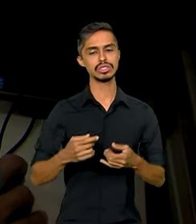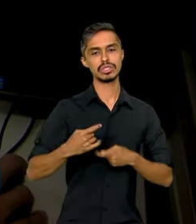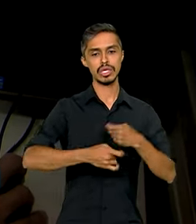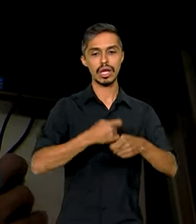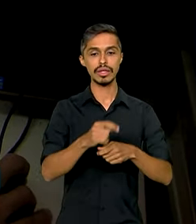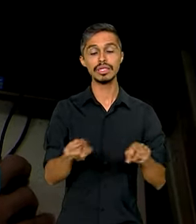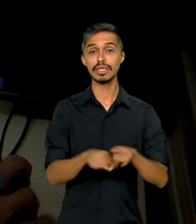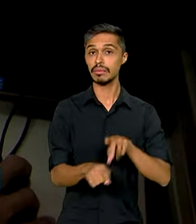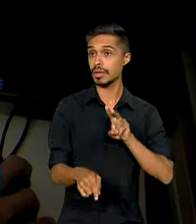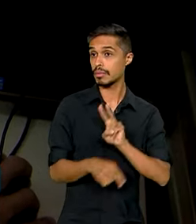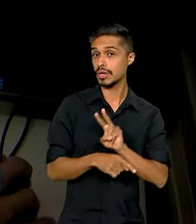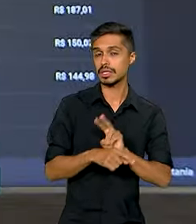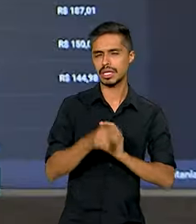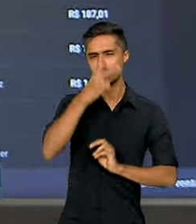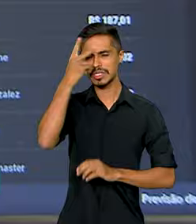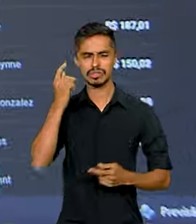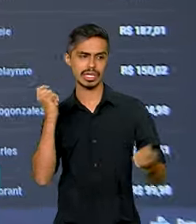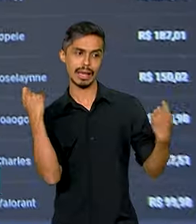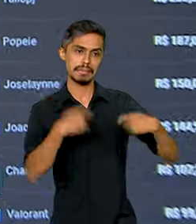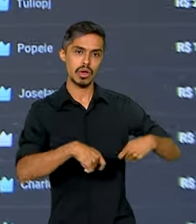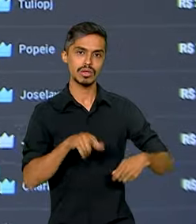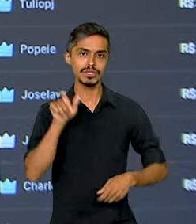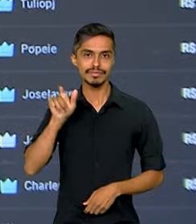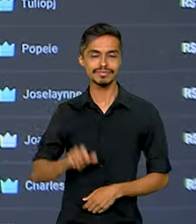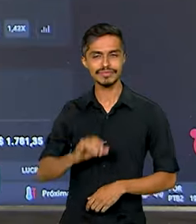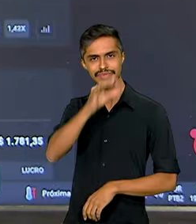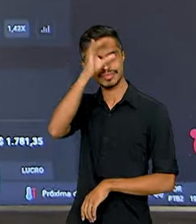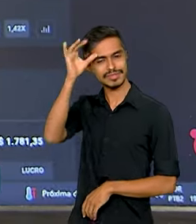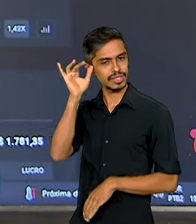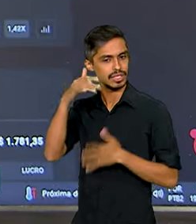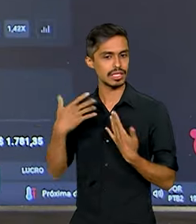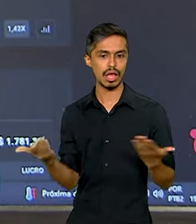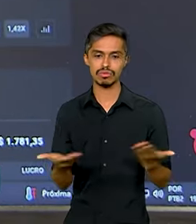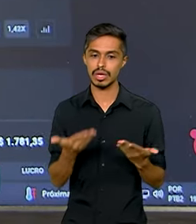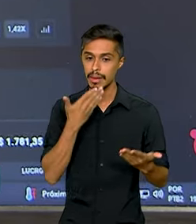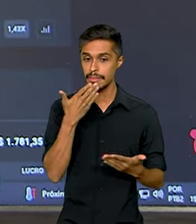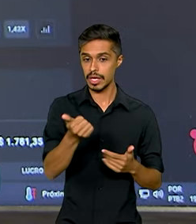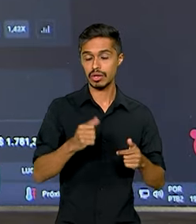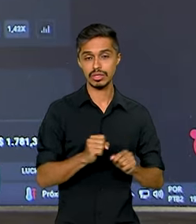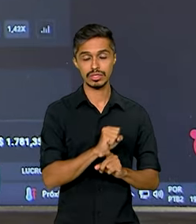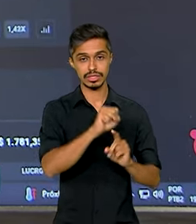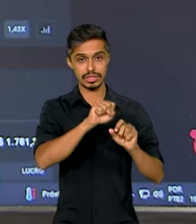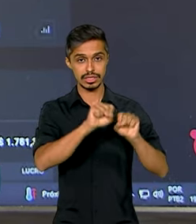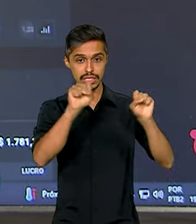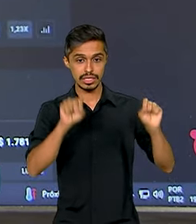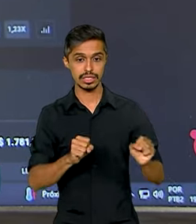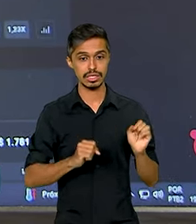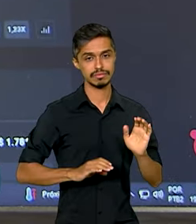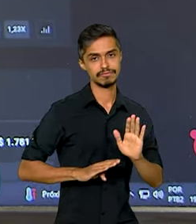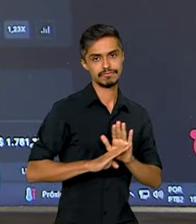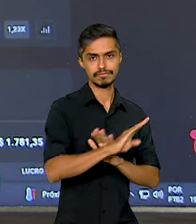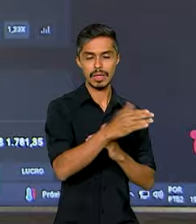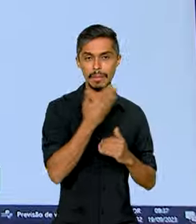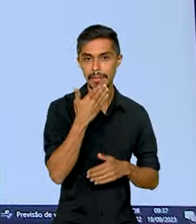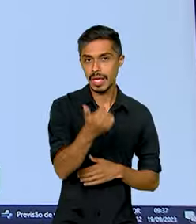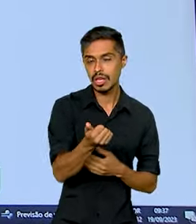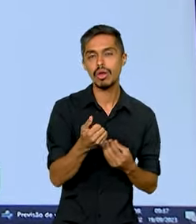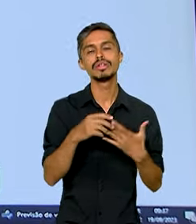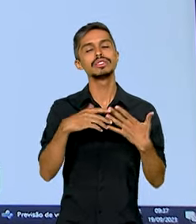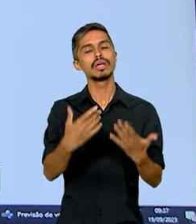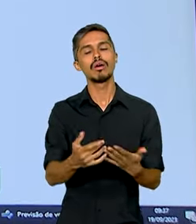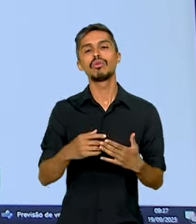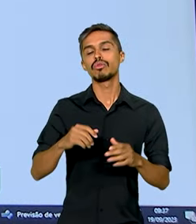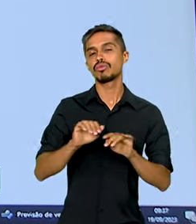proteção do apostador e agora para aperfeiçoar os sistemas de apostas esportivas o governo se